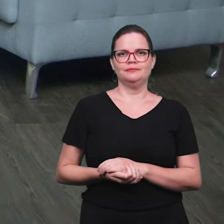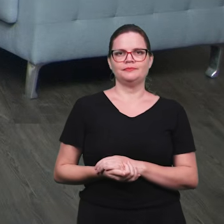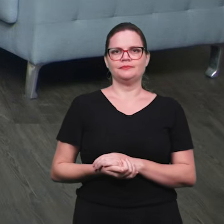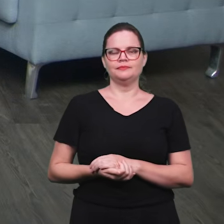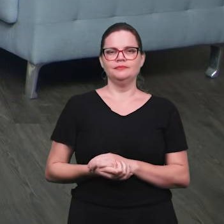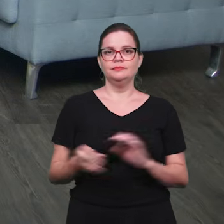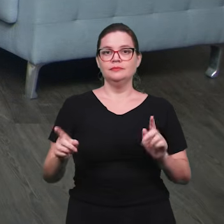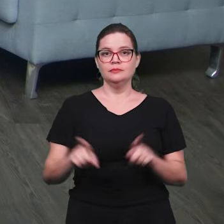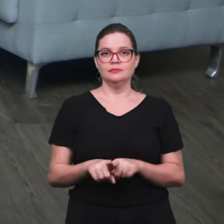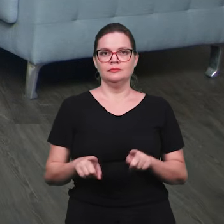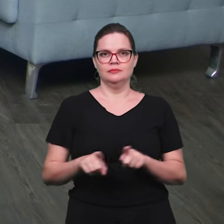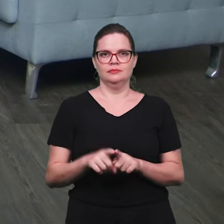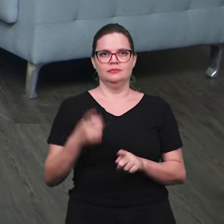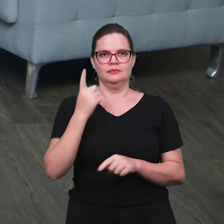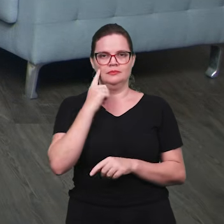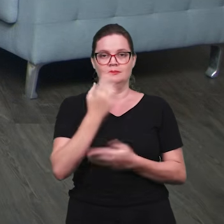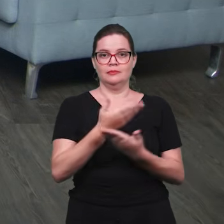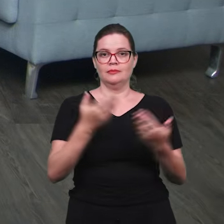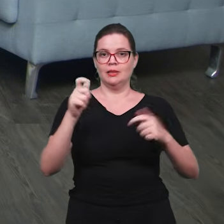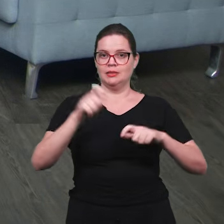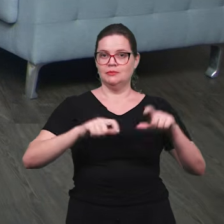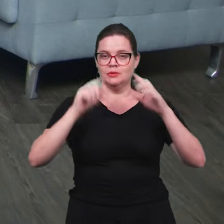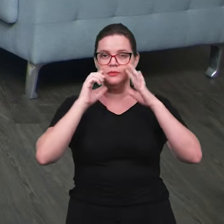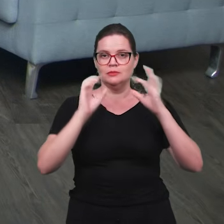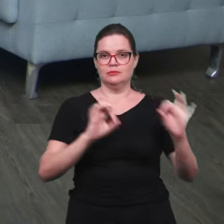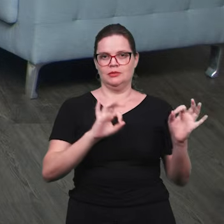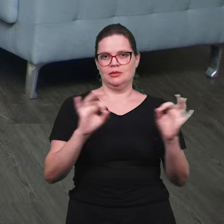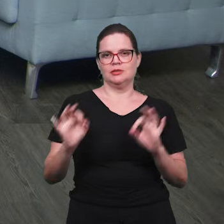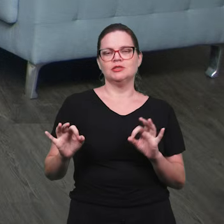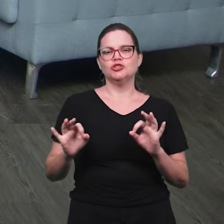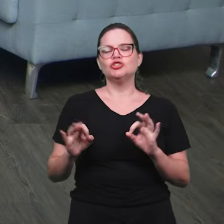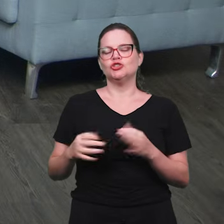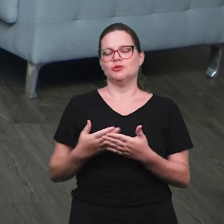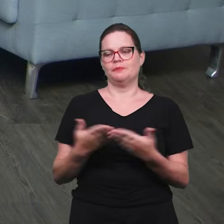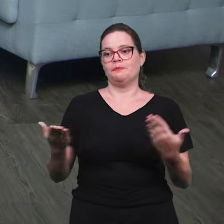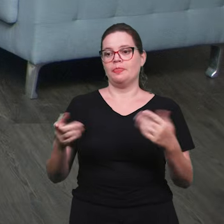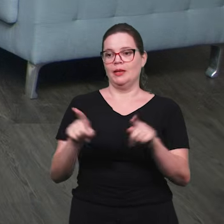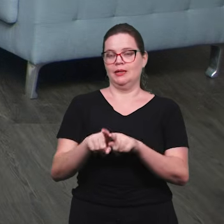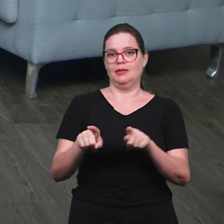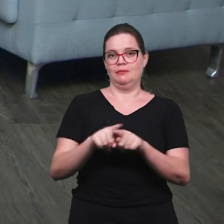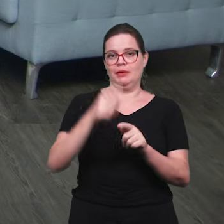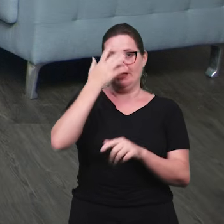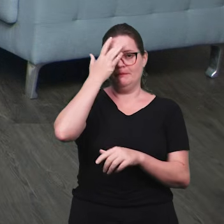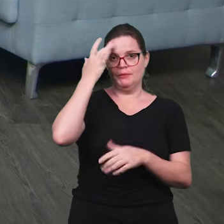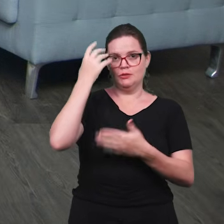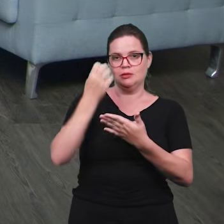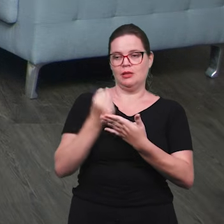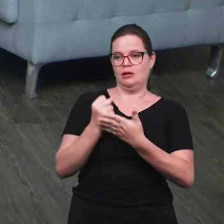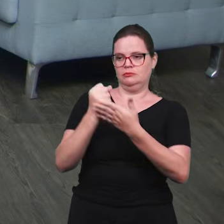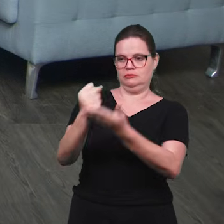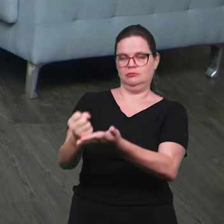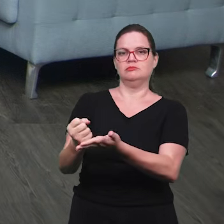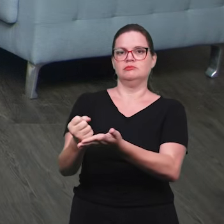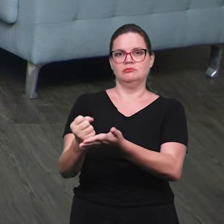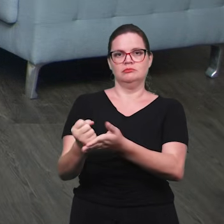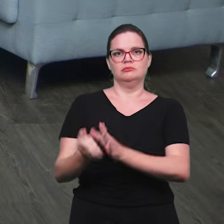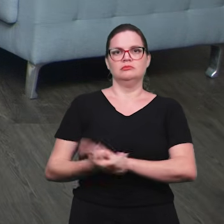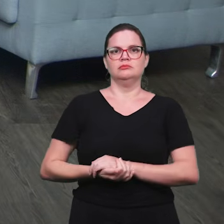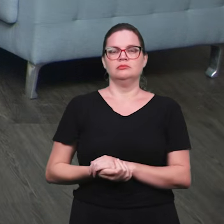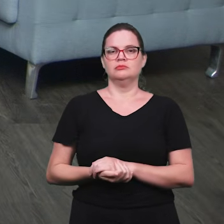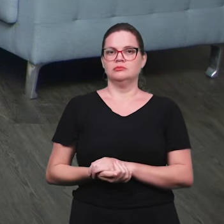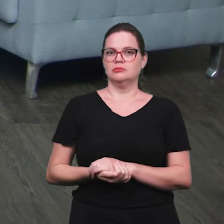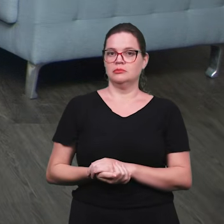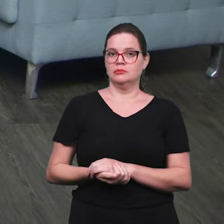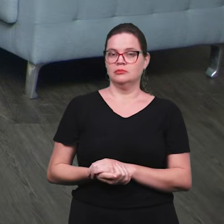mesmo. Inclusive aqui no olhar de quem assiste, como você disse aqui, pastor Diogo, no olhar de quem assiste, né,